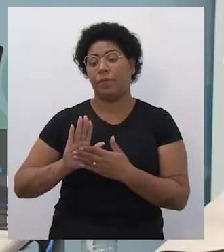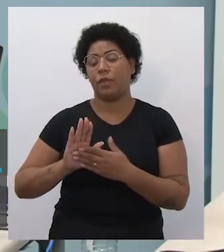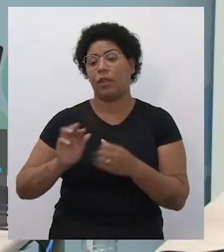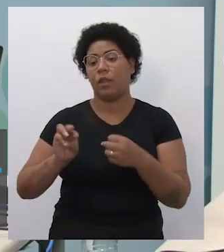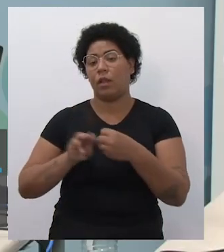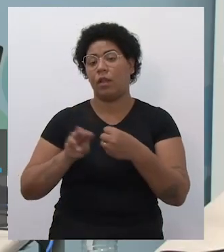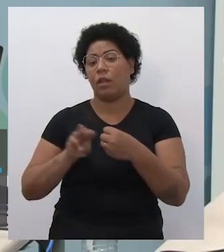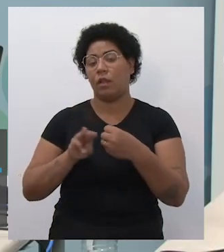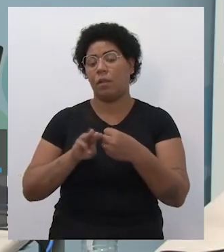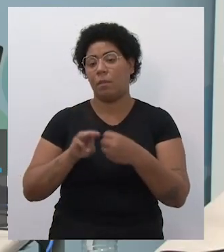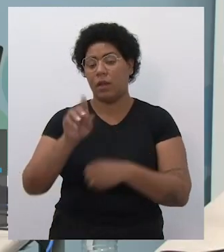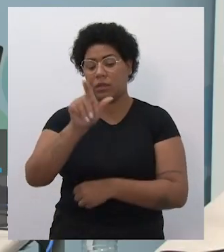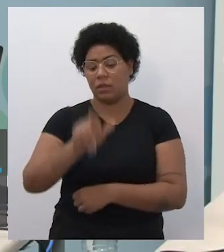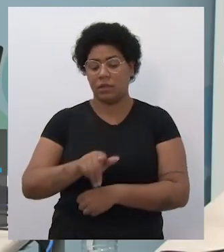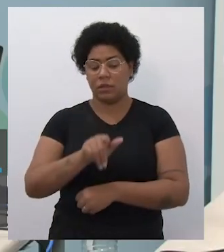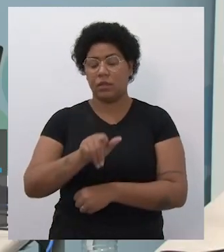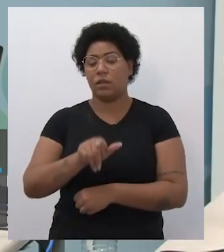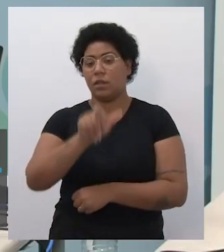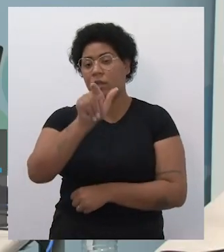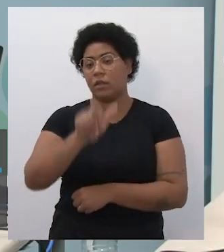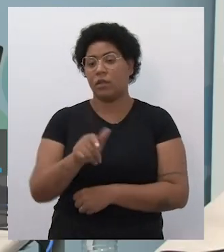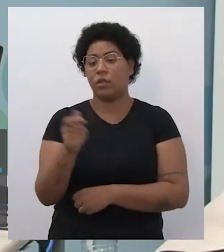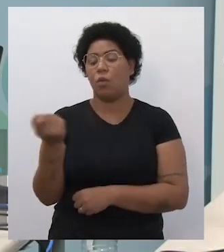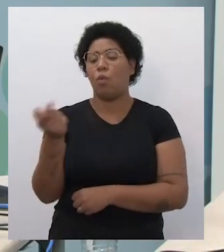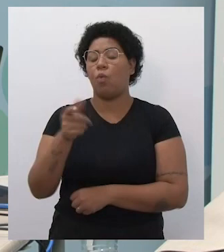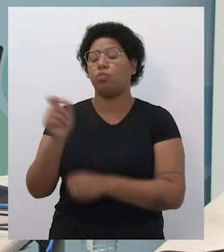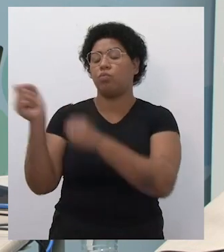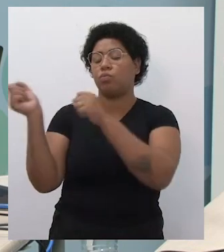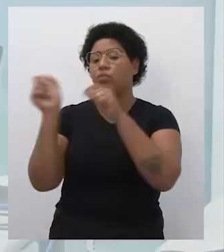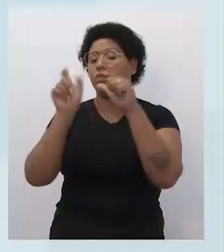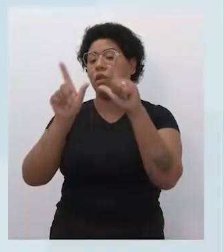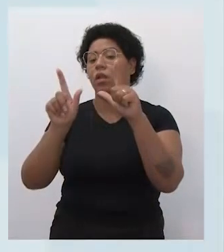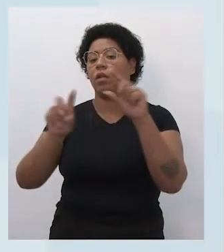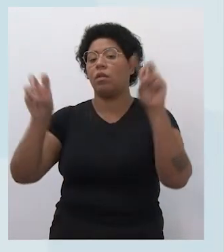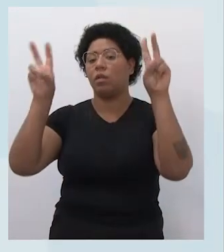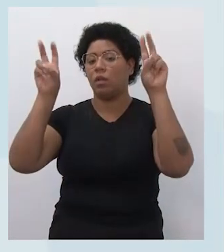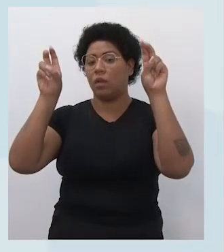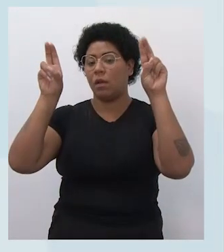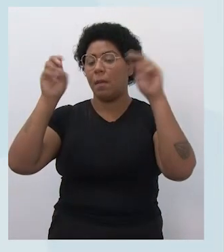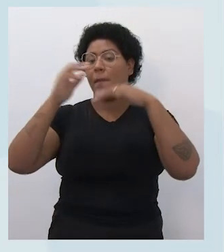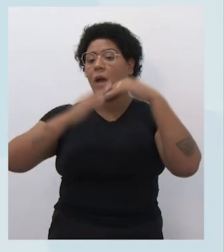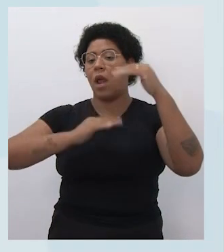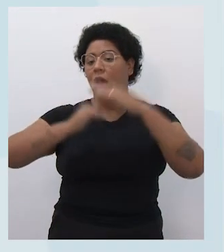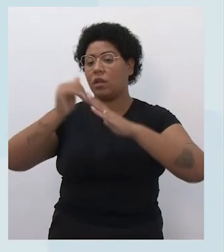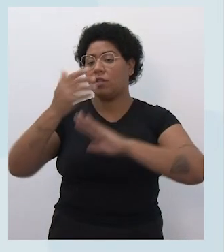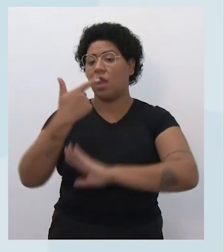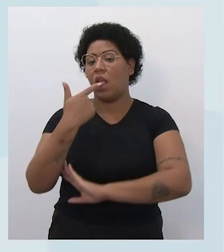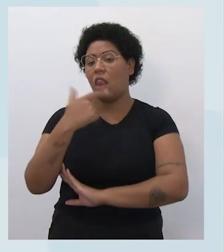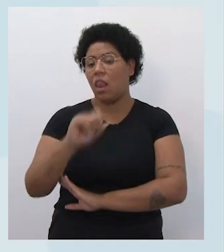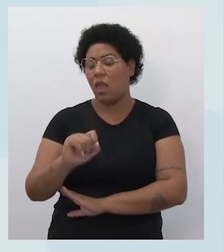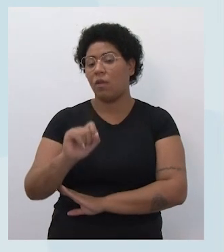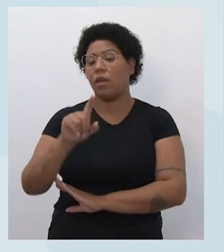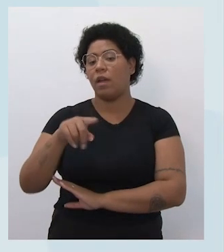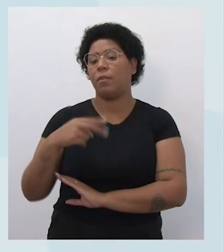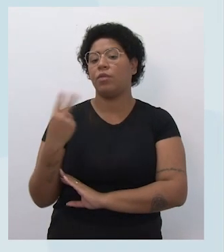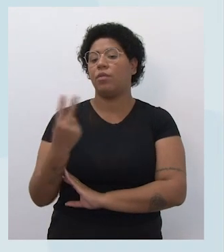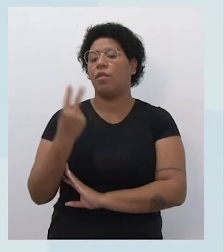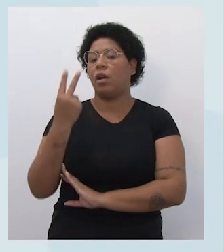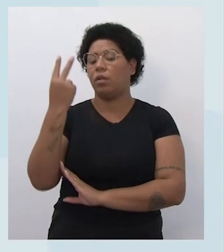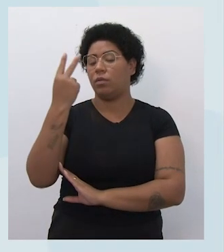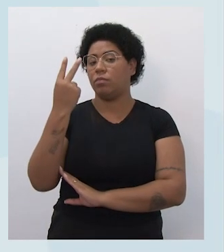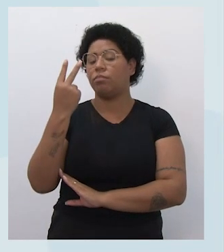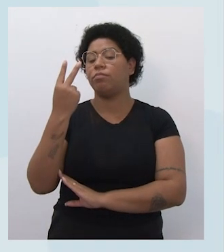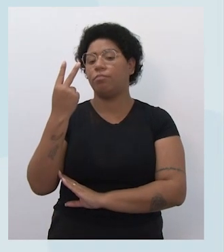trazer o exemplo que está no próximo slide, né? Tema: práticas de linguagem como forma de valorização e compreensão